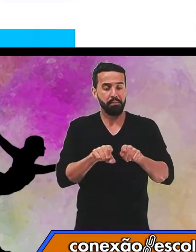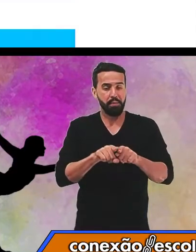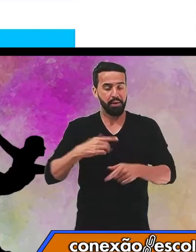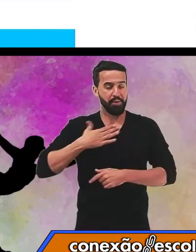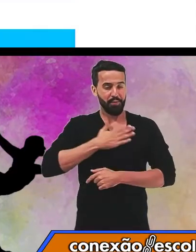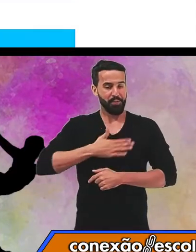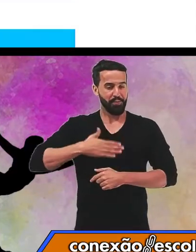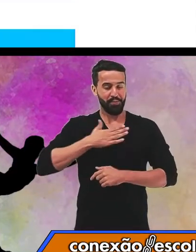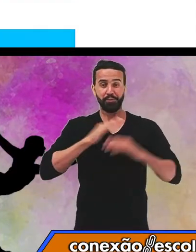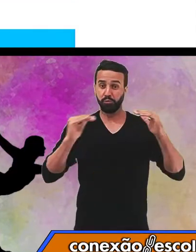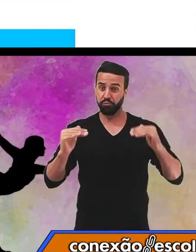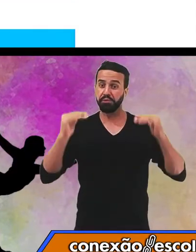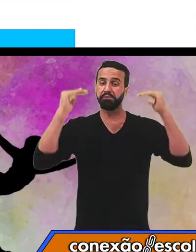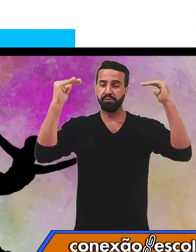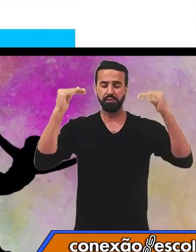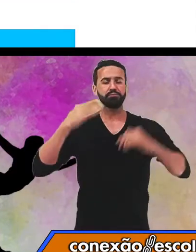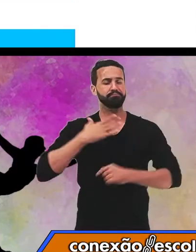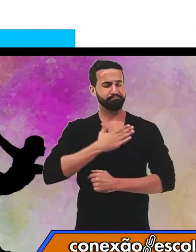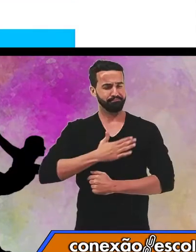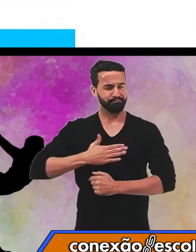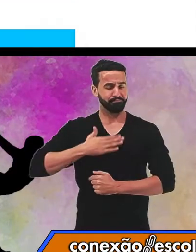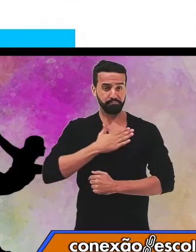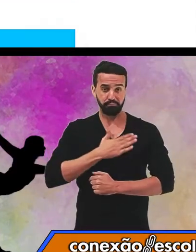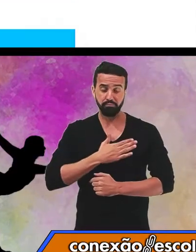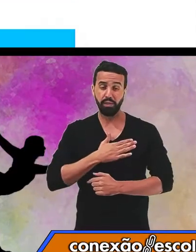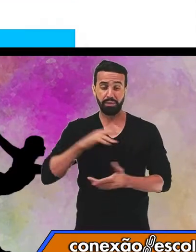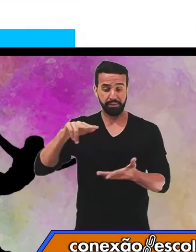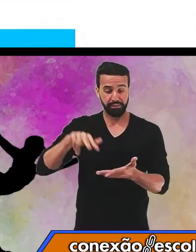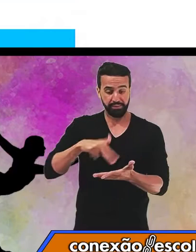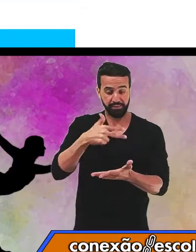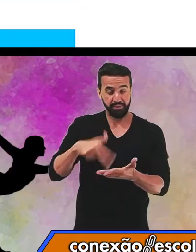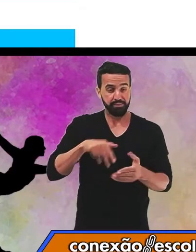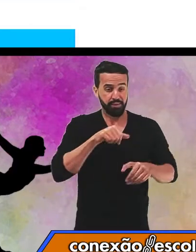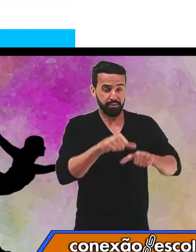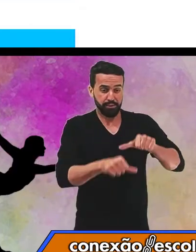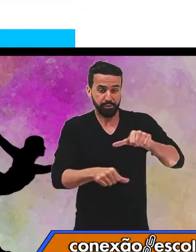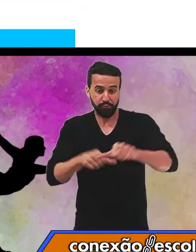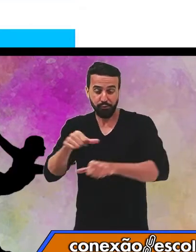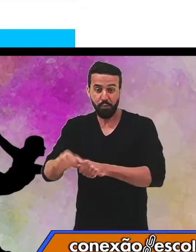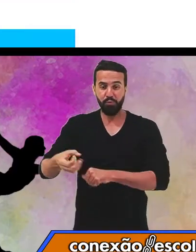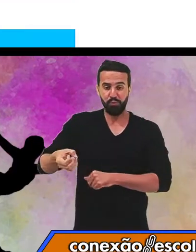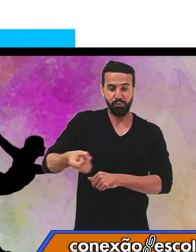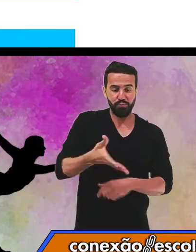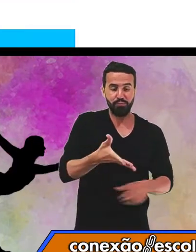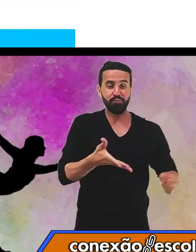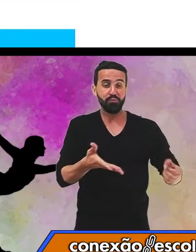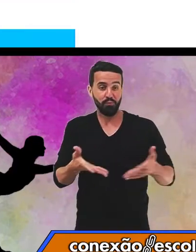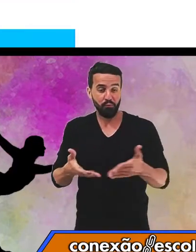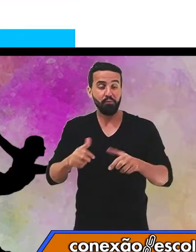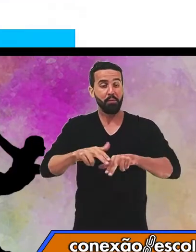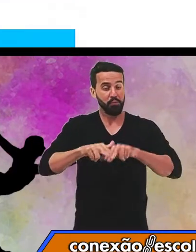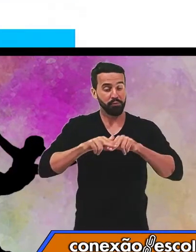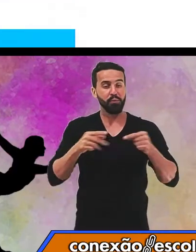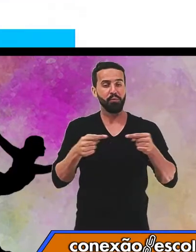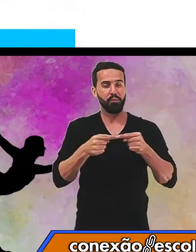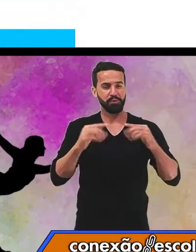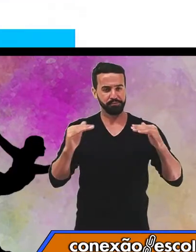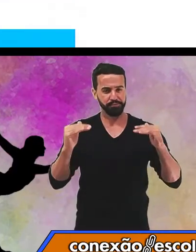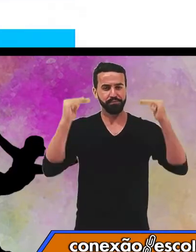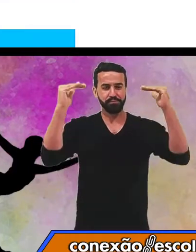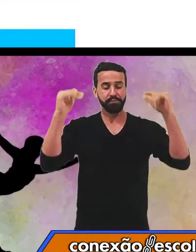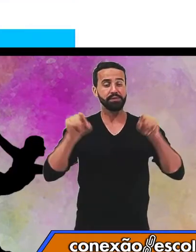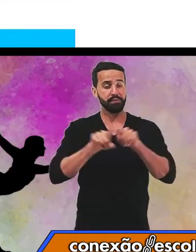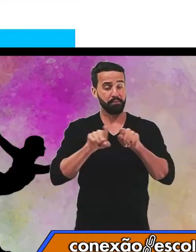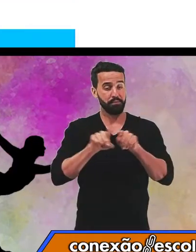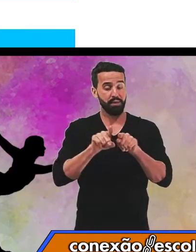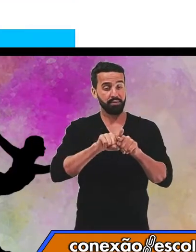se transformaram e ganharam novos significados, tornando-se práticas eruditas e teatrais, como